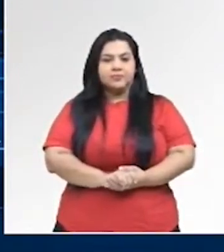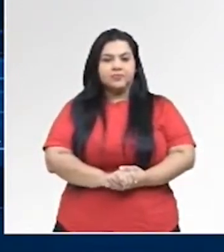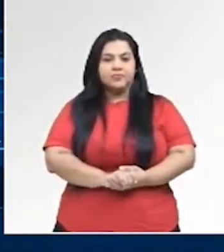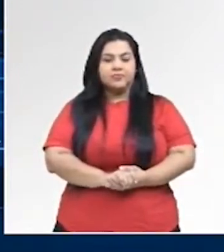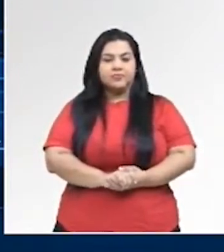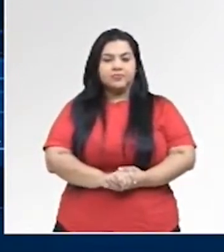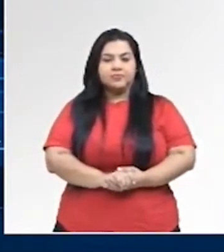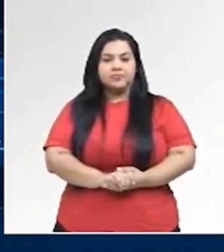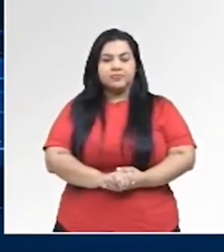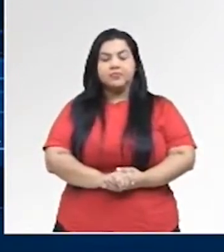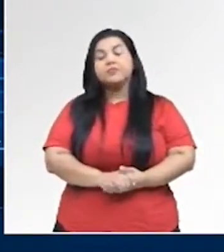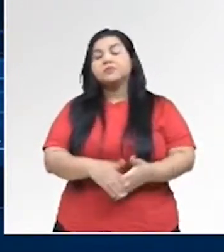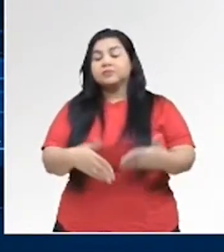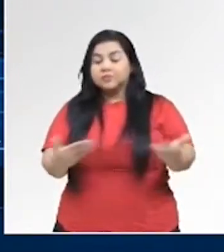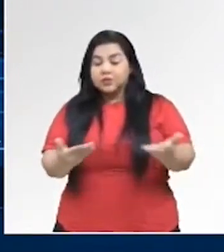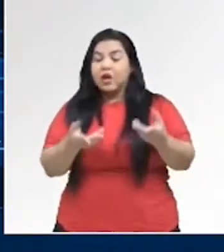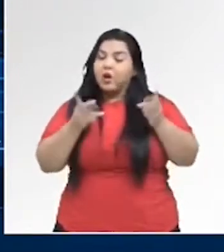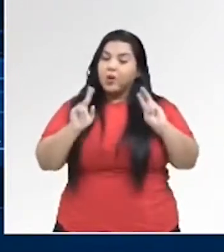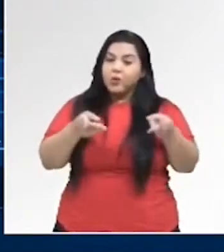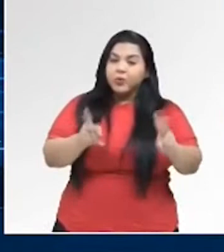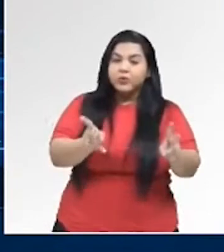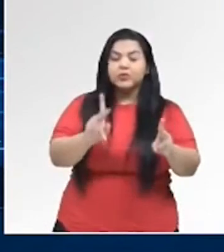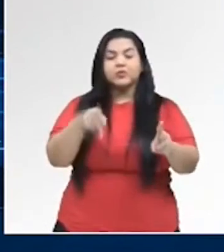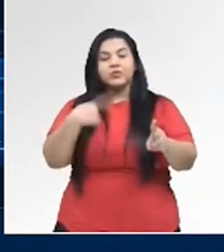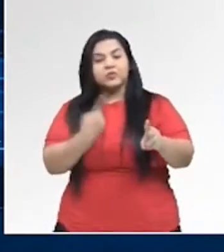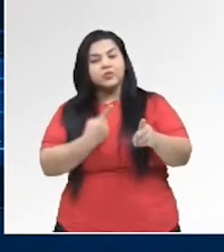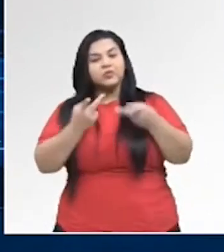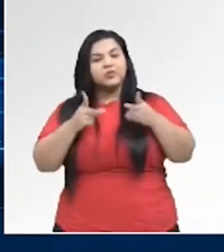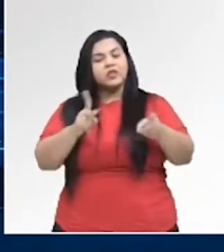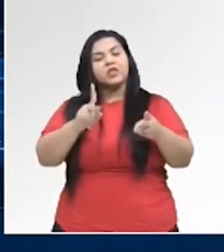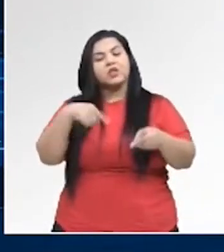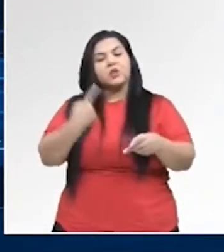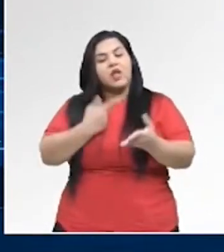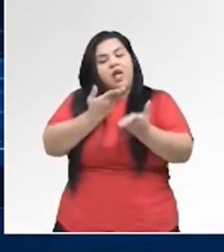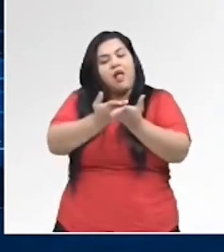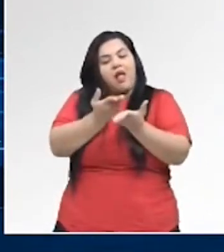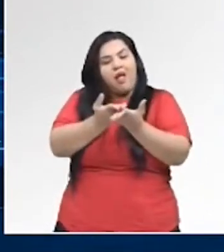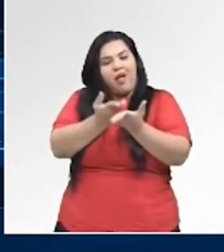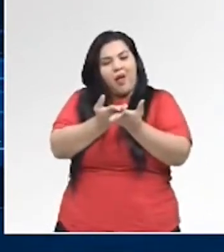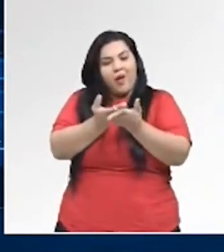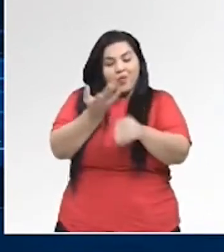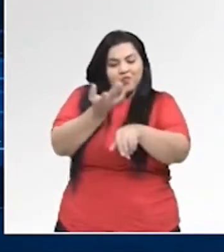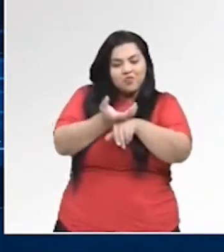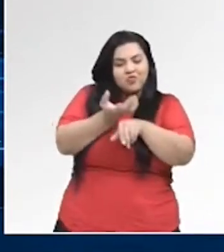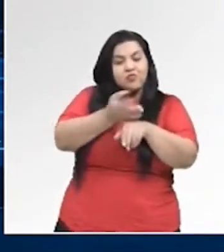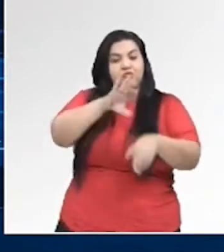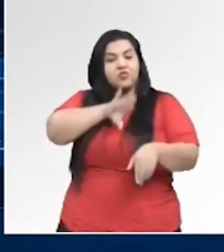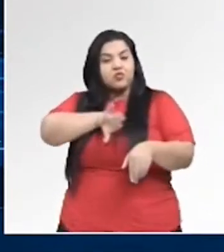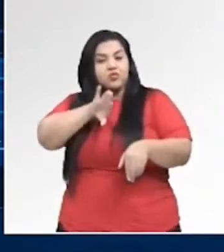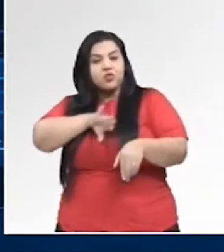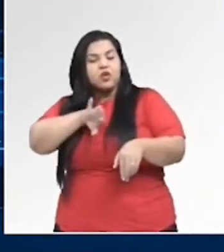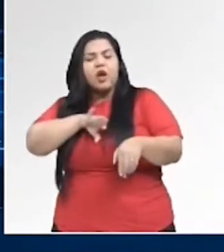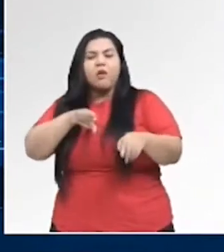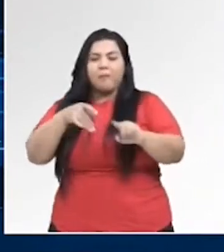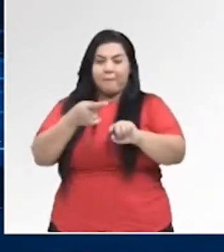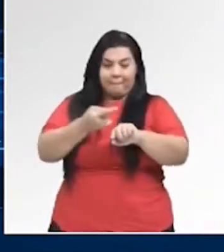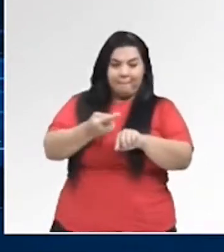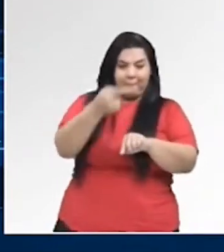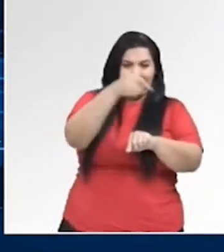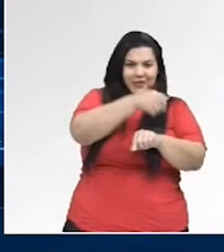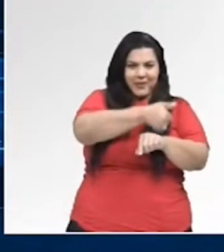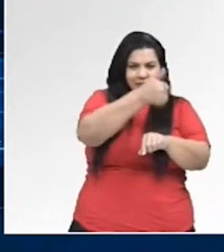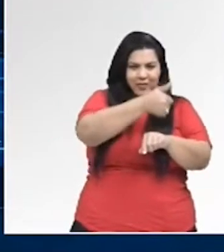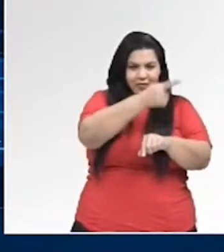Muito bem, turmas, vamos dar continuidade com a nossa aula de língua portuguesa. Vocês já tiveram o primeiro momento aí com o